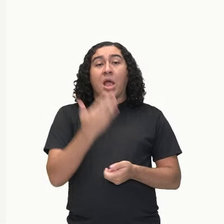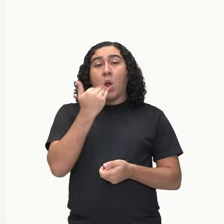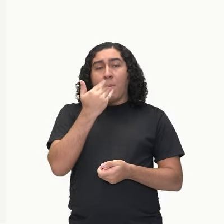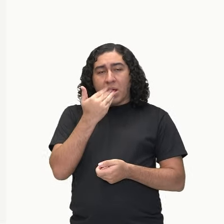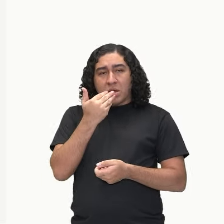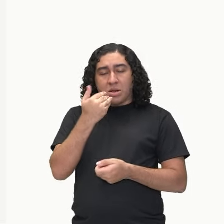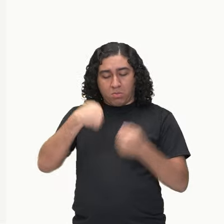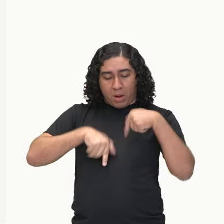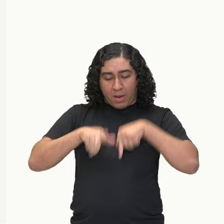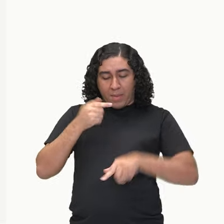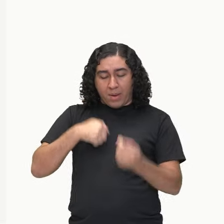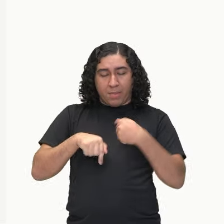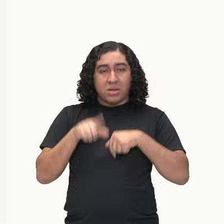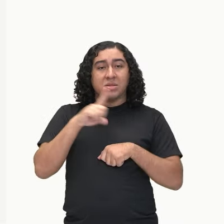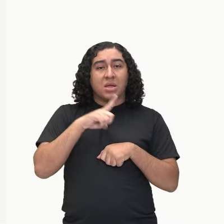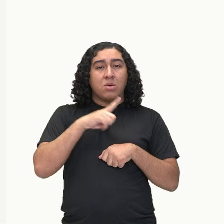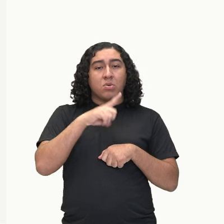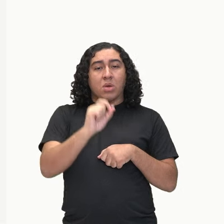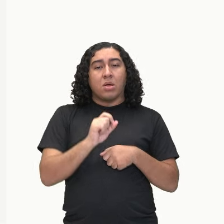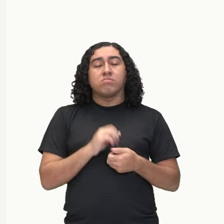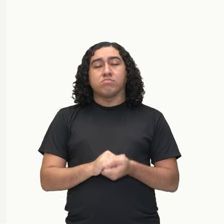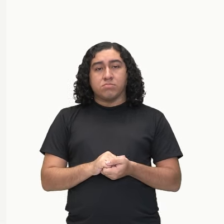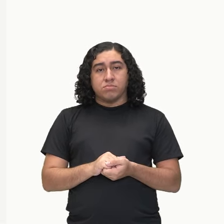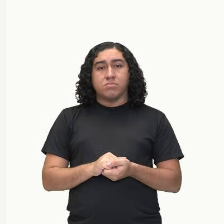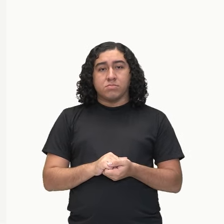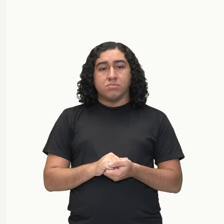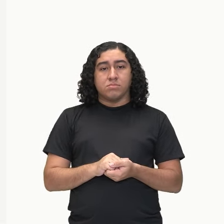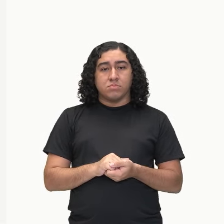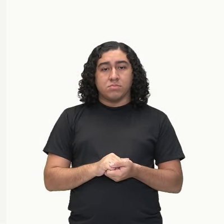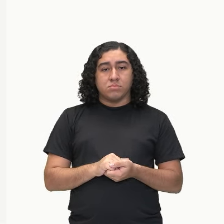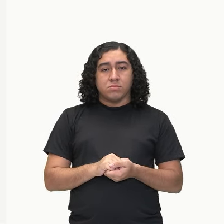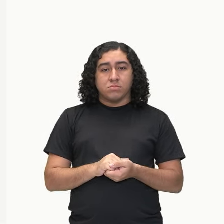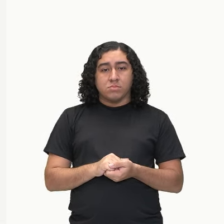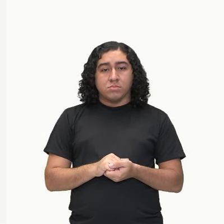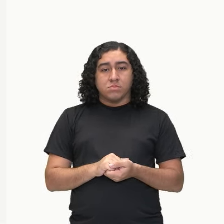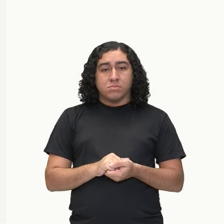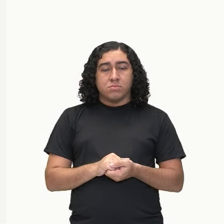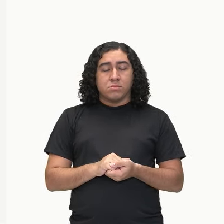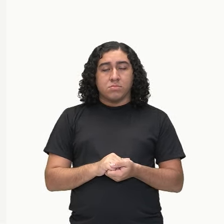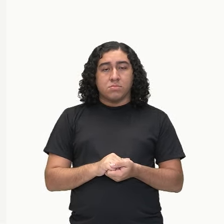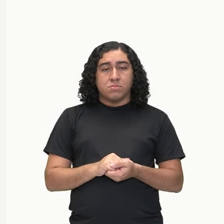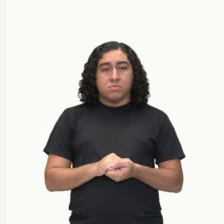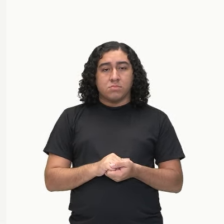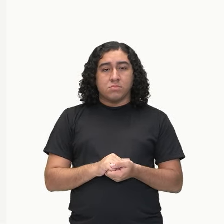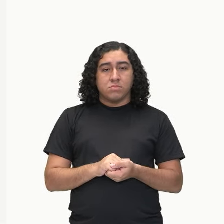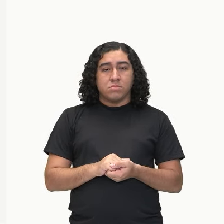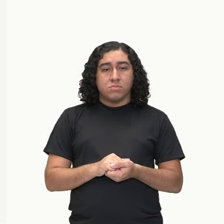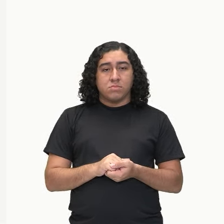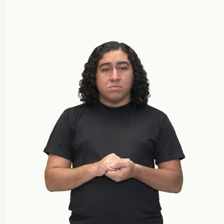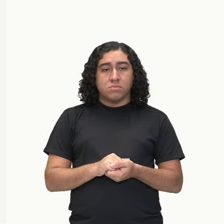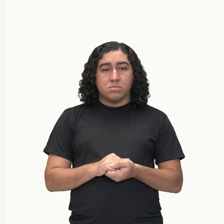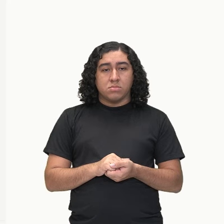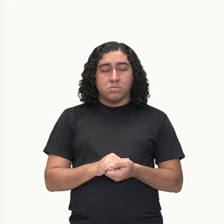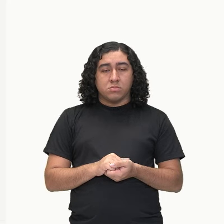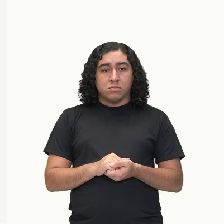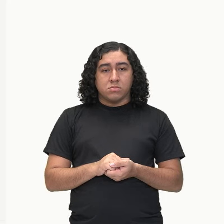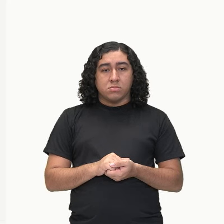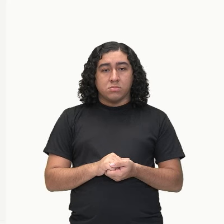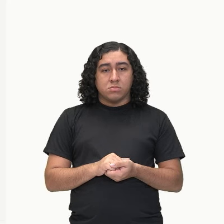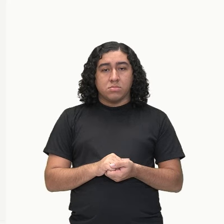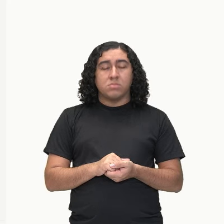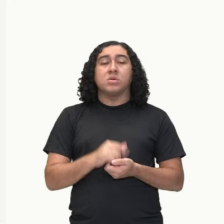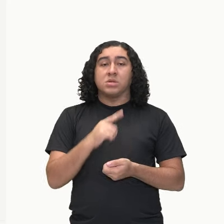digestivo, ele vai ser, que é digestório também, pode ter essa dupla